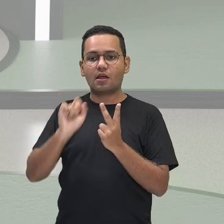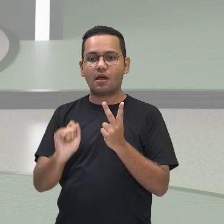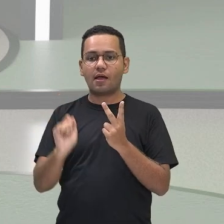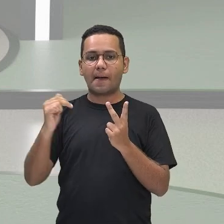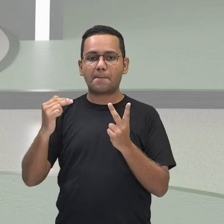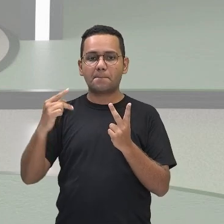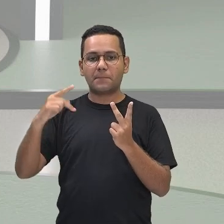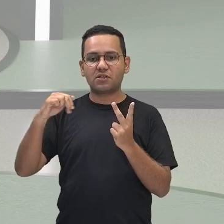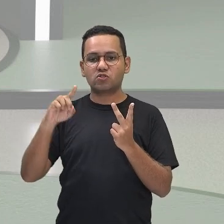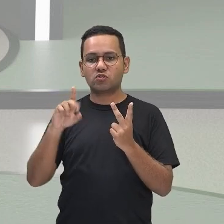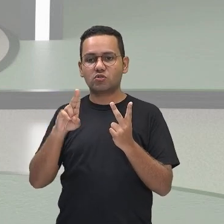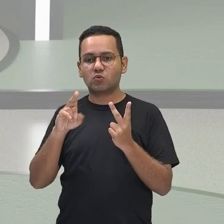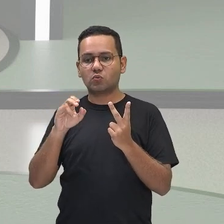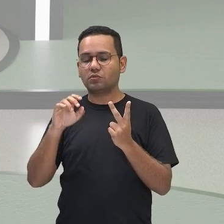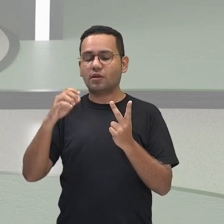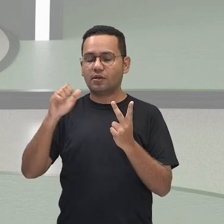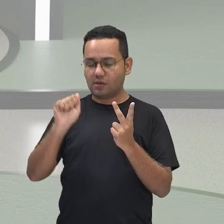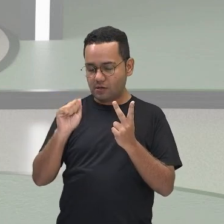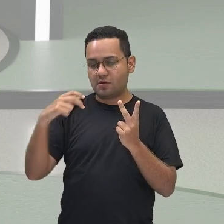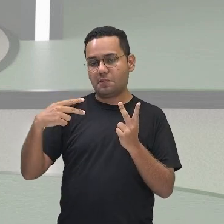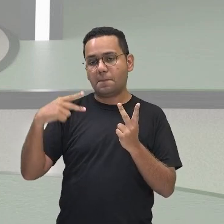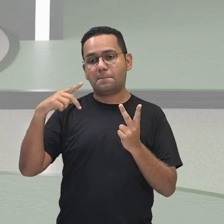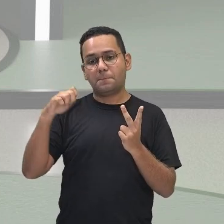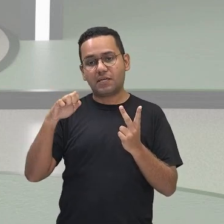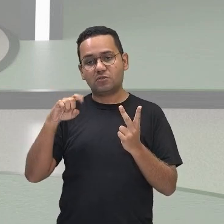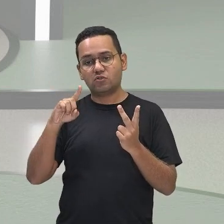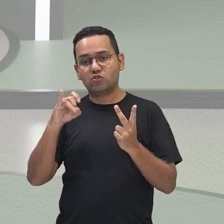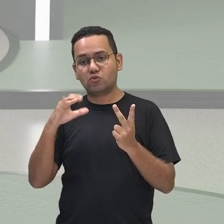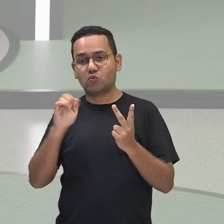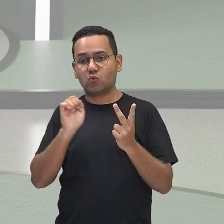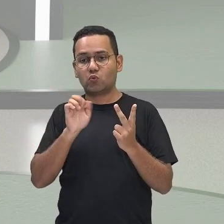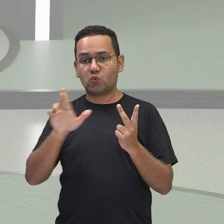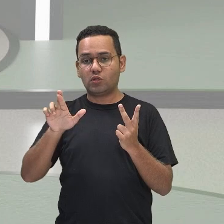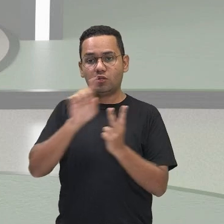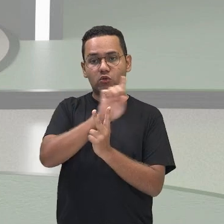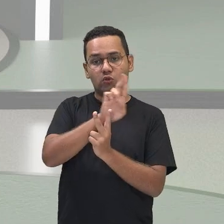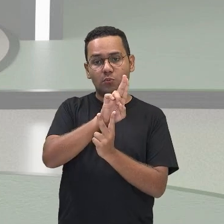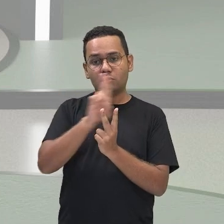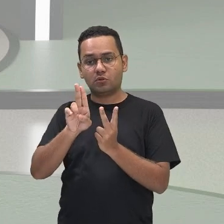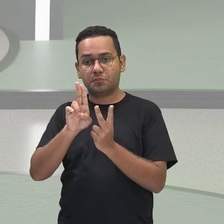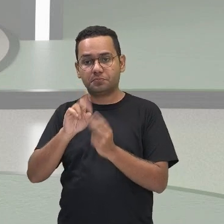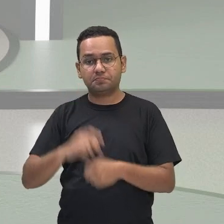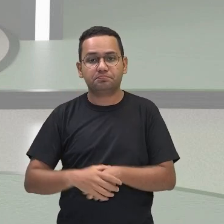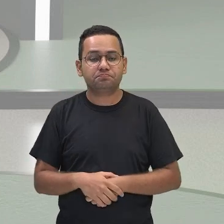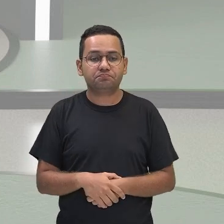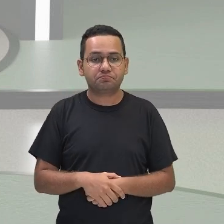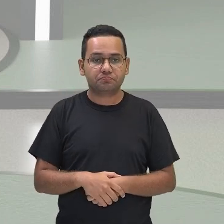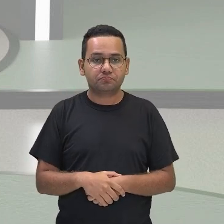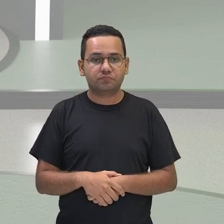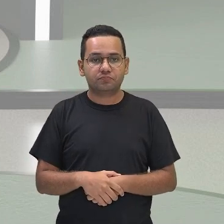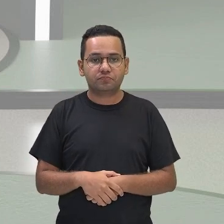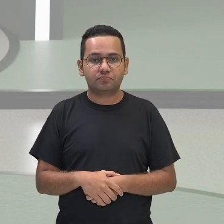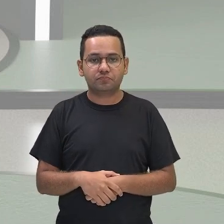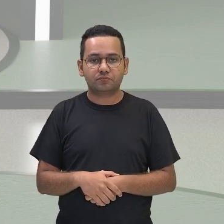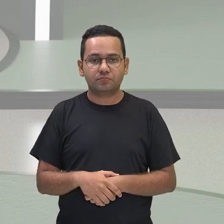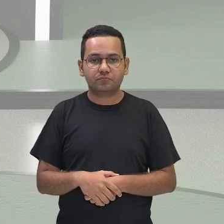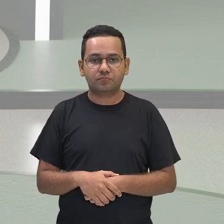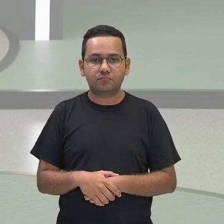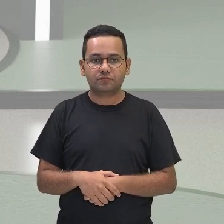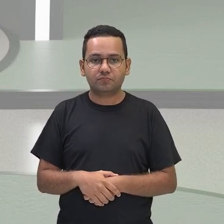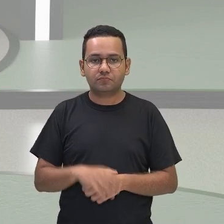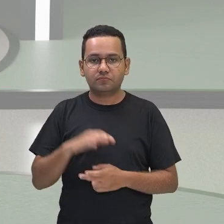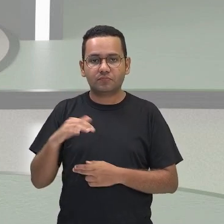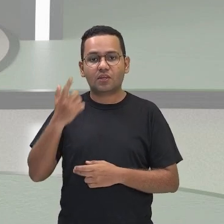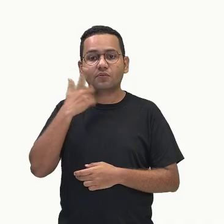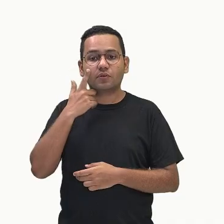esqueleto apendicular. Temos essas duas porções. Vamos observar cada